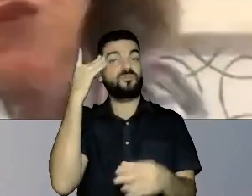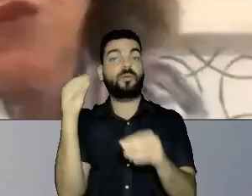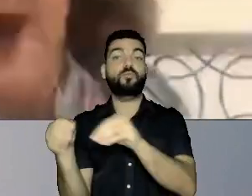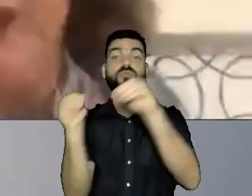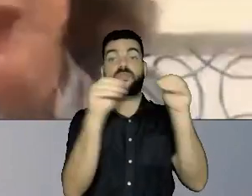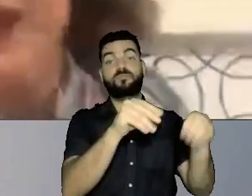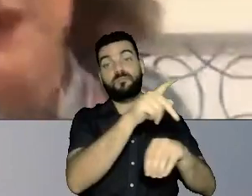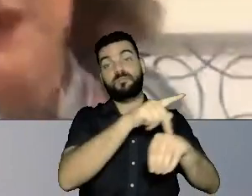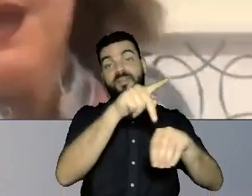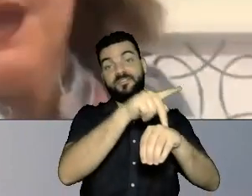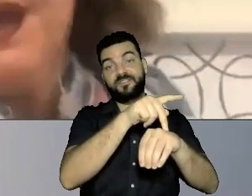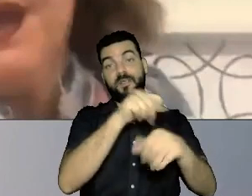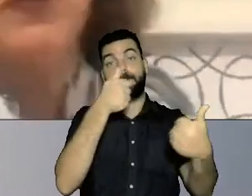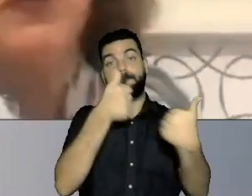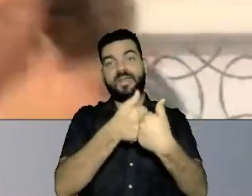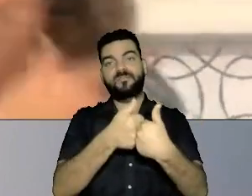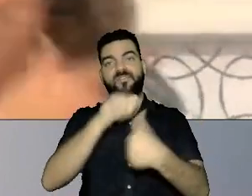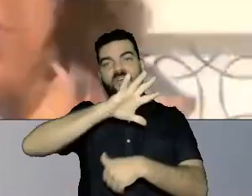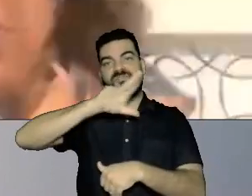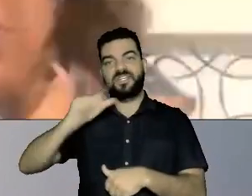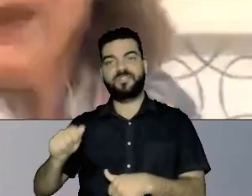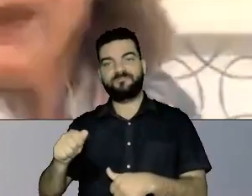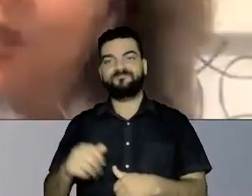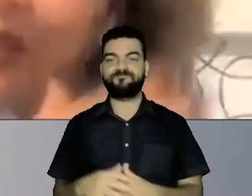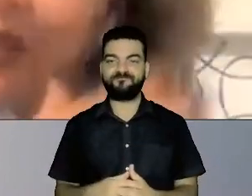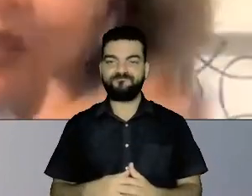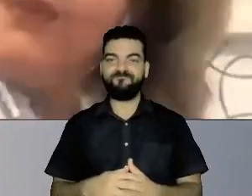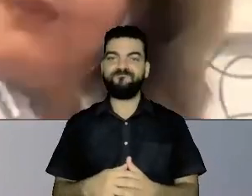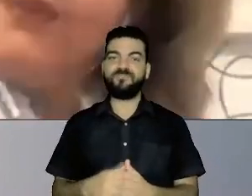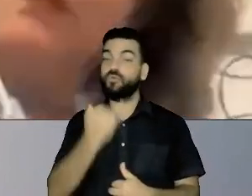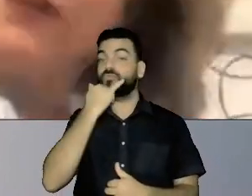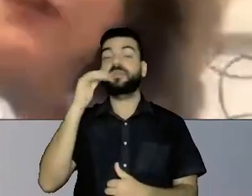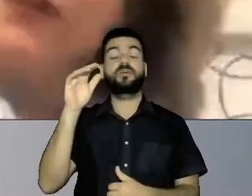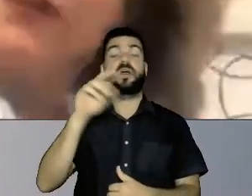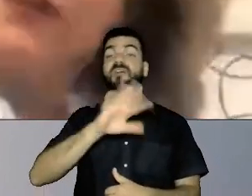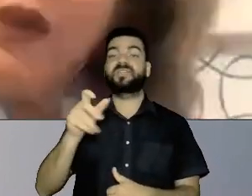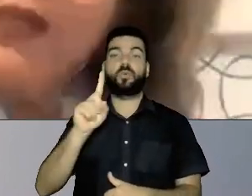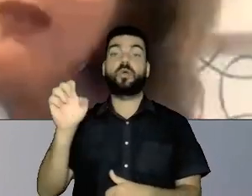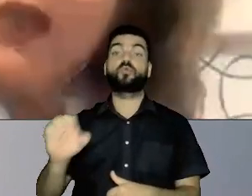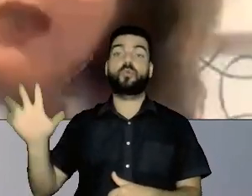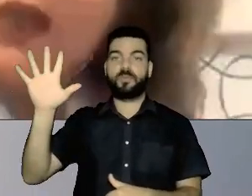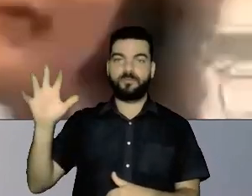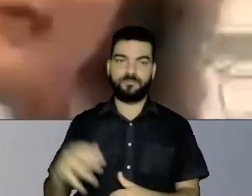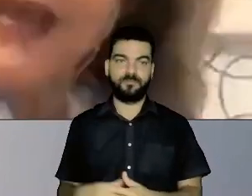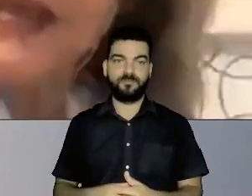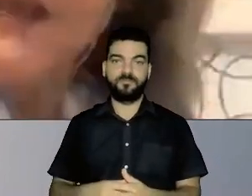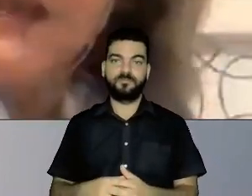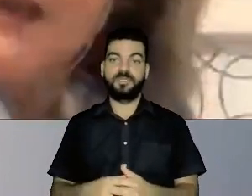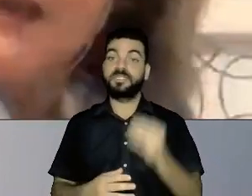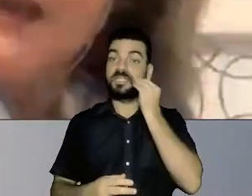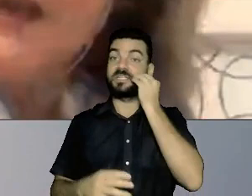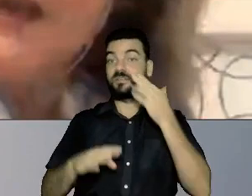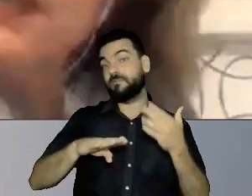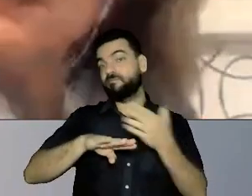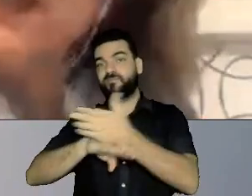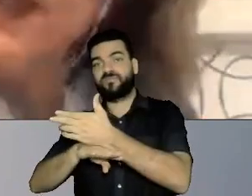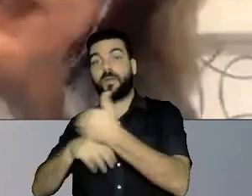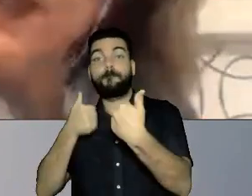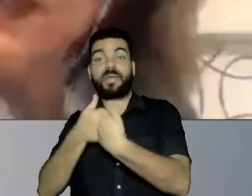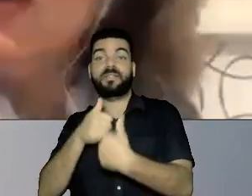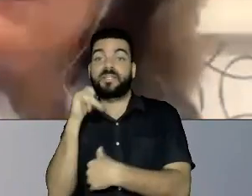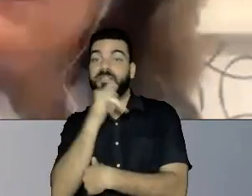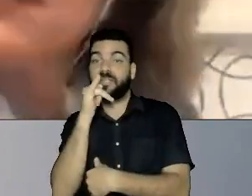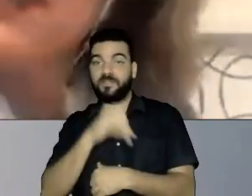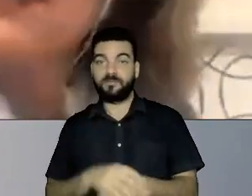no sul da África, no sul da Europa, que chegava pelo sul da Europa, salvo engano, pela Itália, mas o Banksy